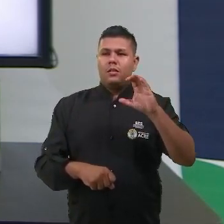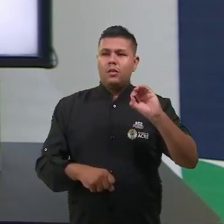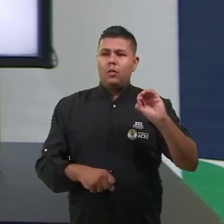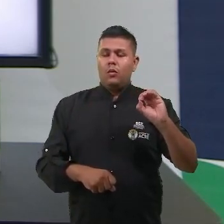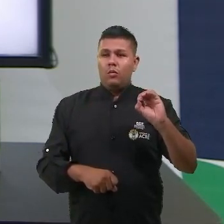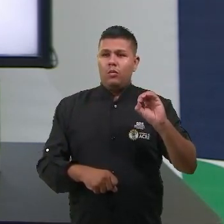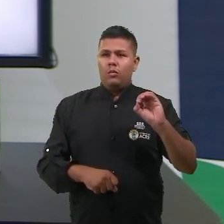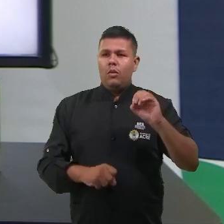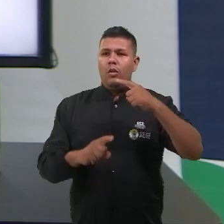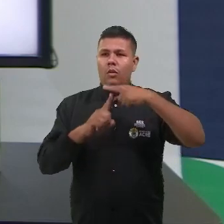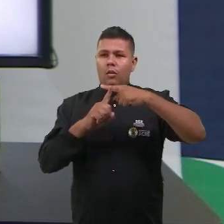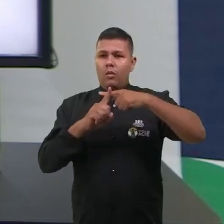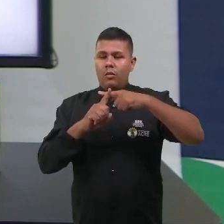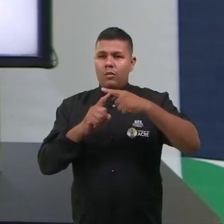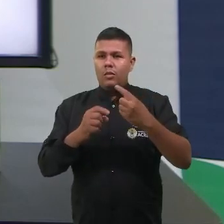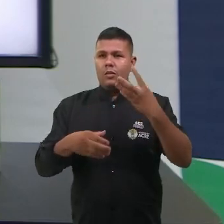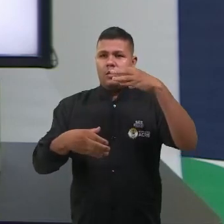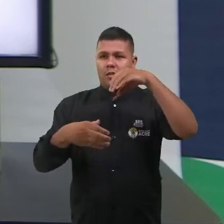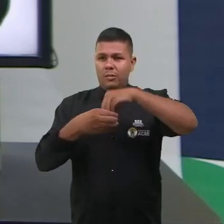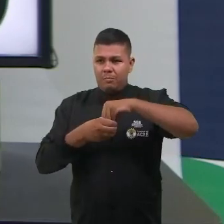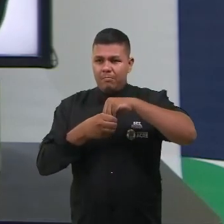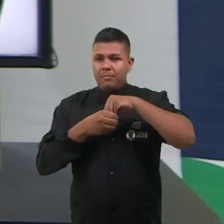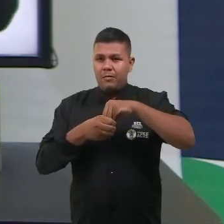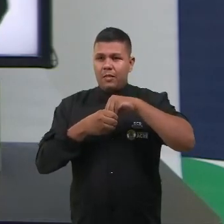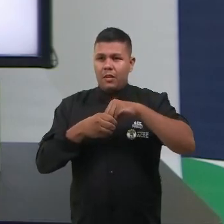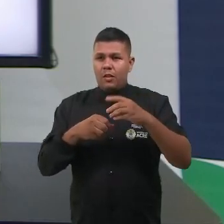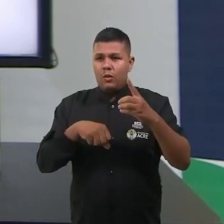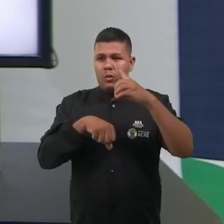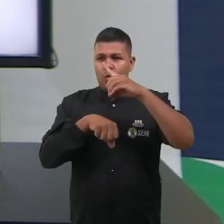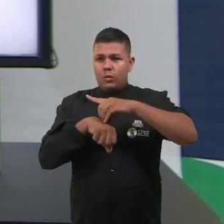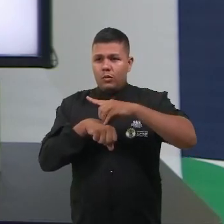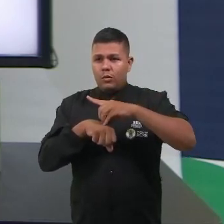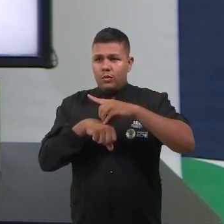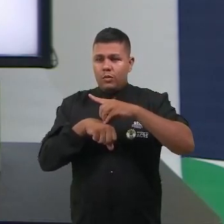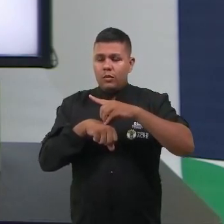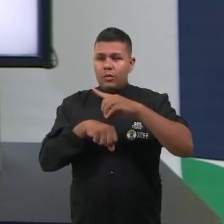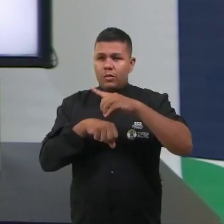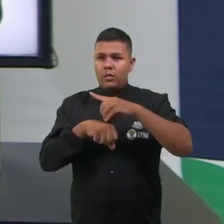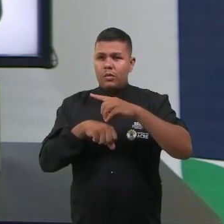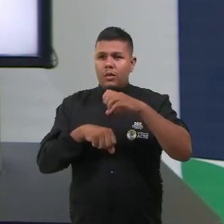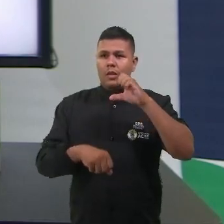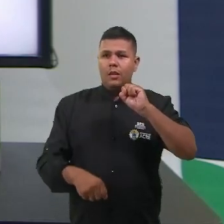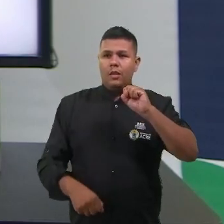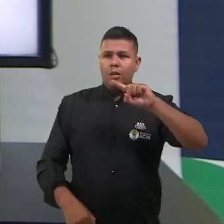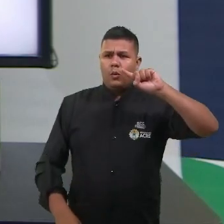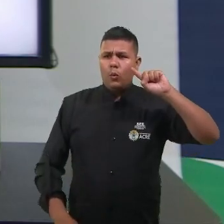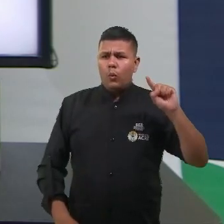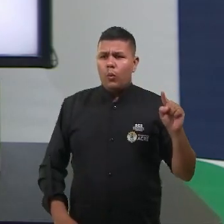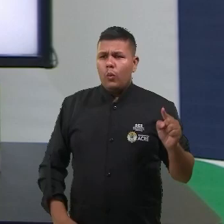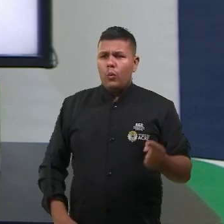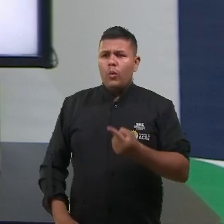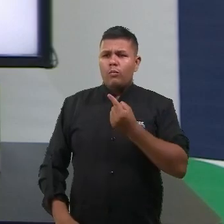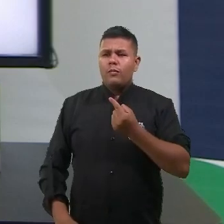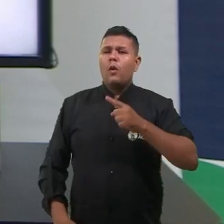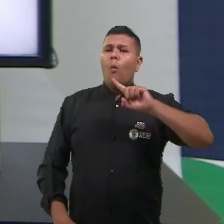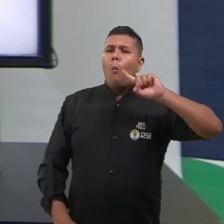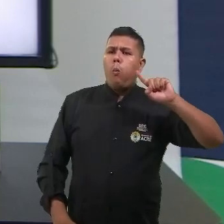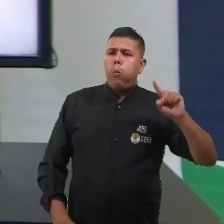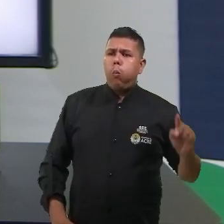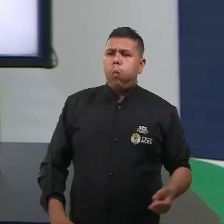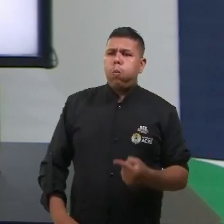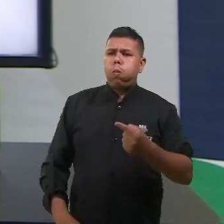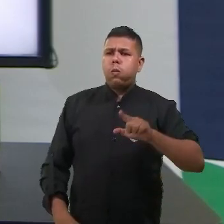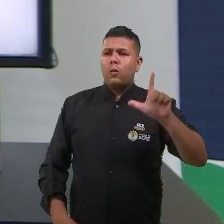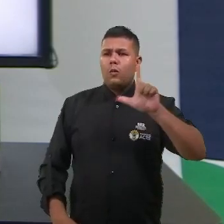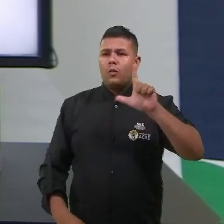diesel, maior a sua pureza. Então, o diesel S1000 significa dizer que para 1 milhão de litros de diesel tinha 1.000